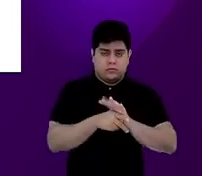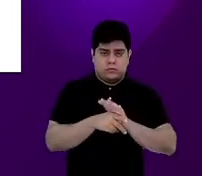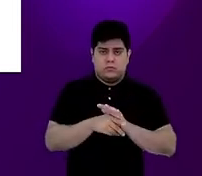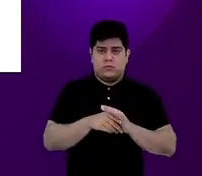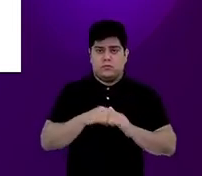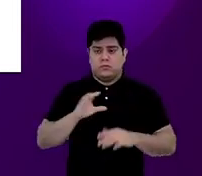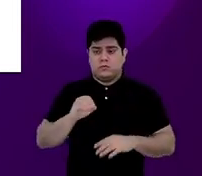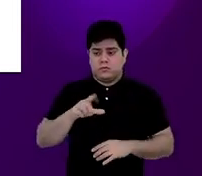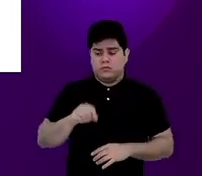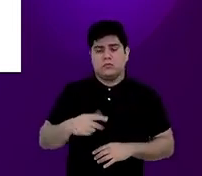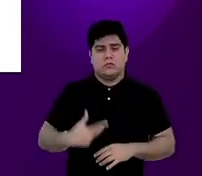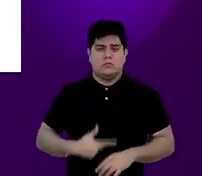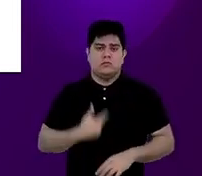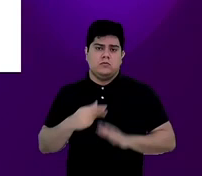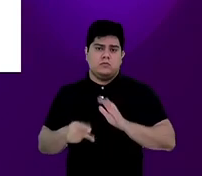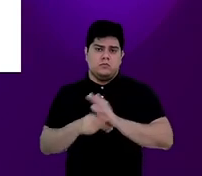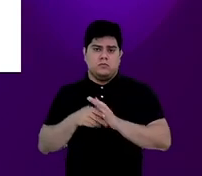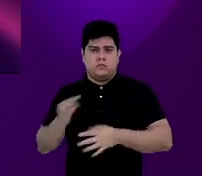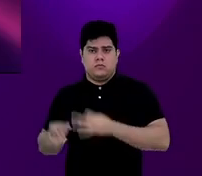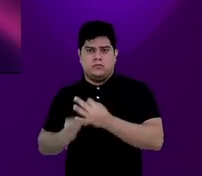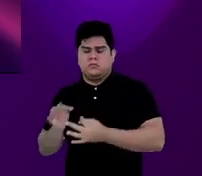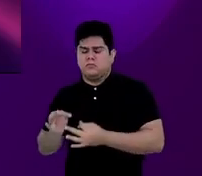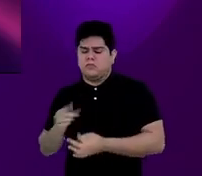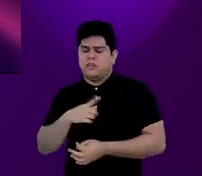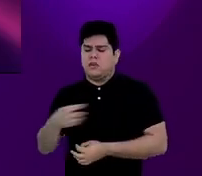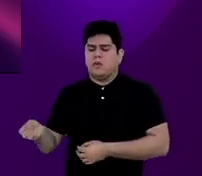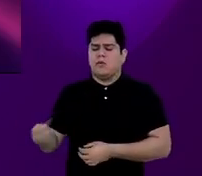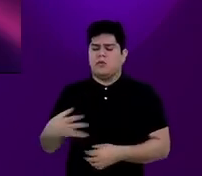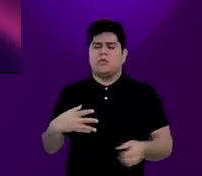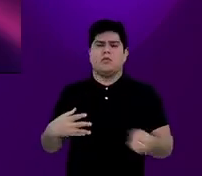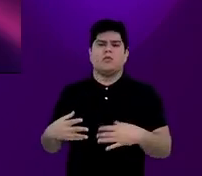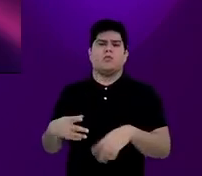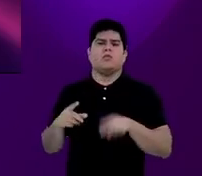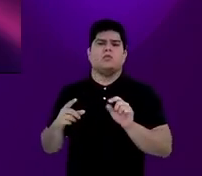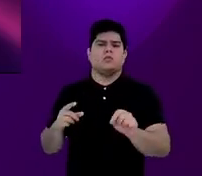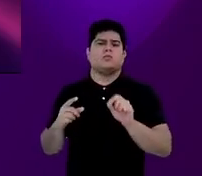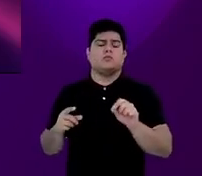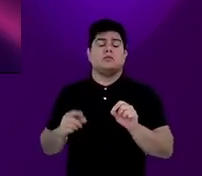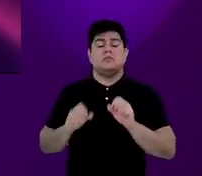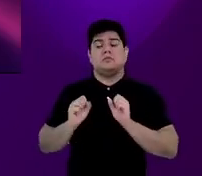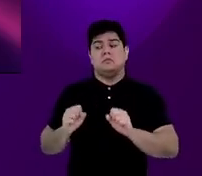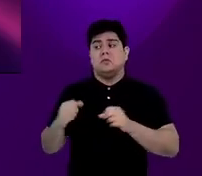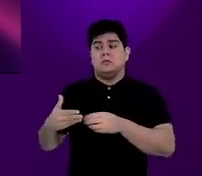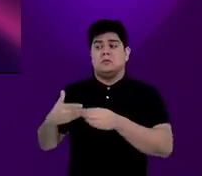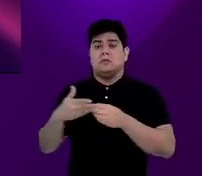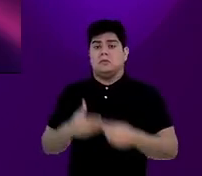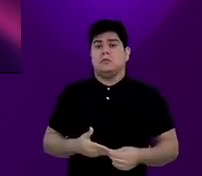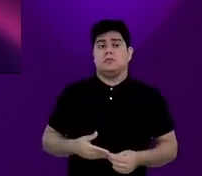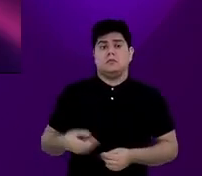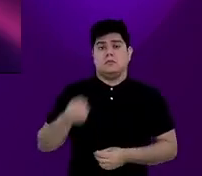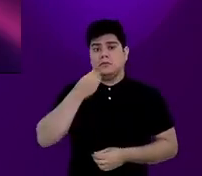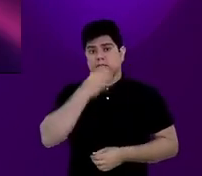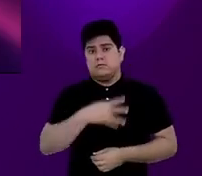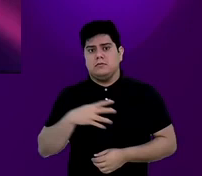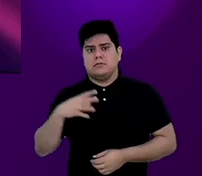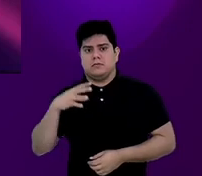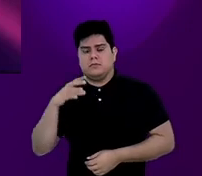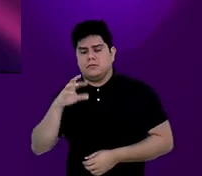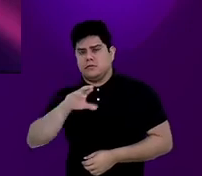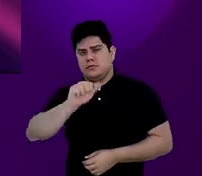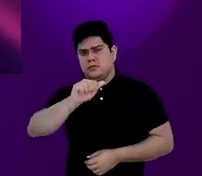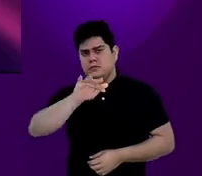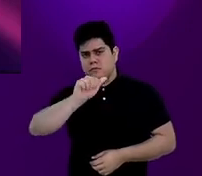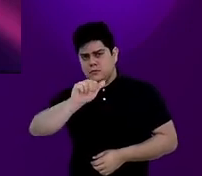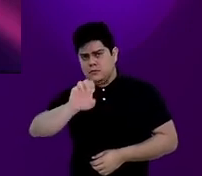cirurgia faz parte do tratamento terciário. O que a gente tem de novo e o que a gente pode trazer de bom? O Rafa já mostrou